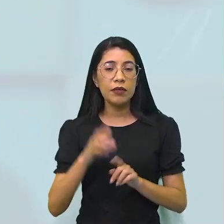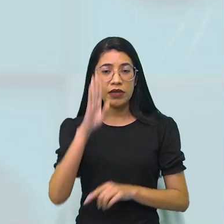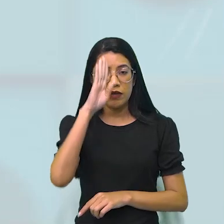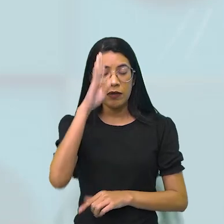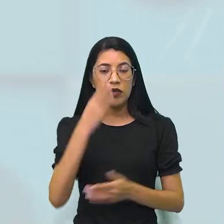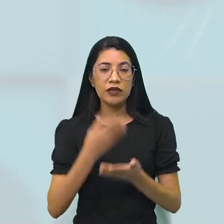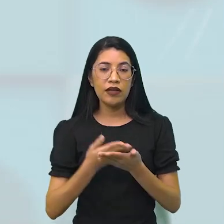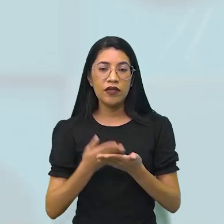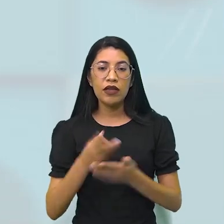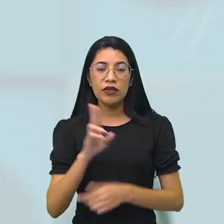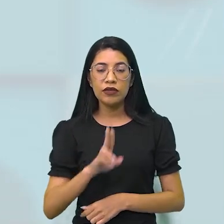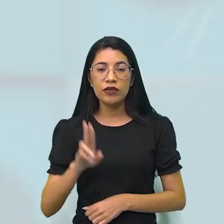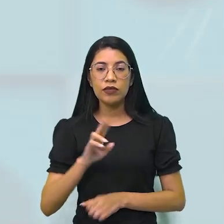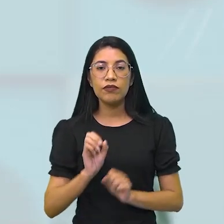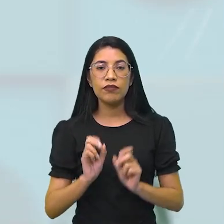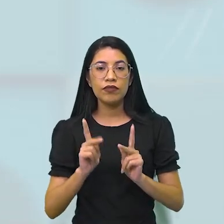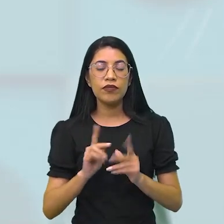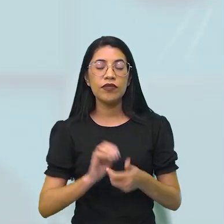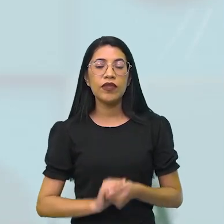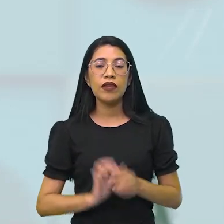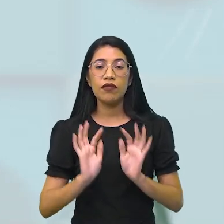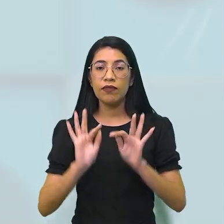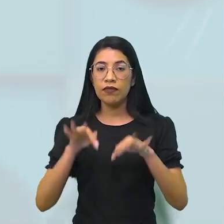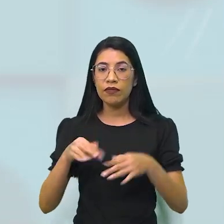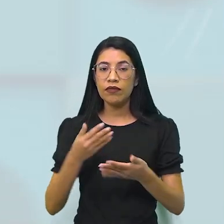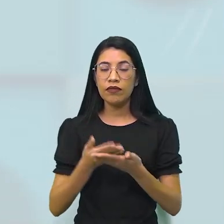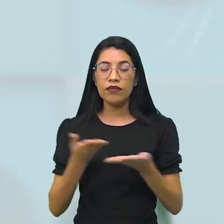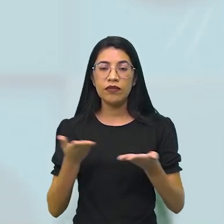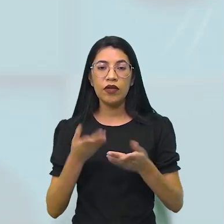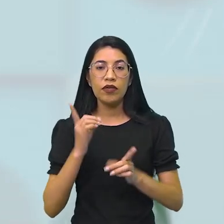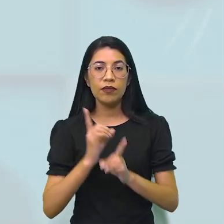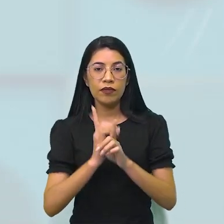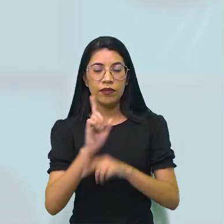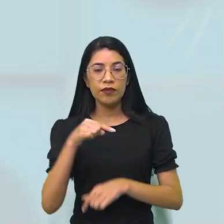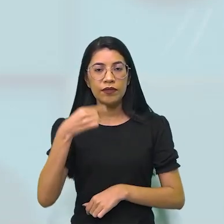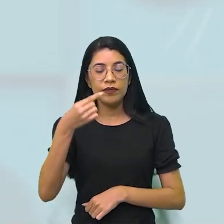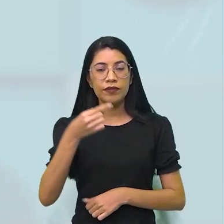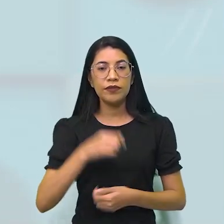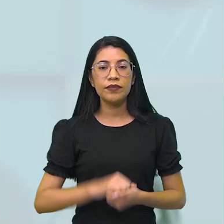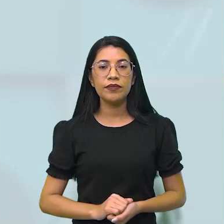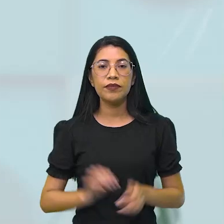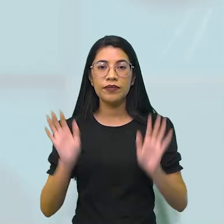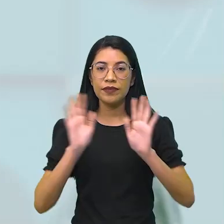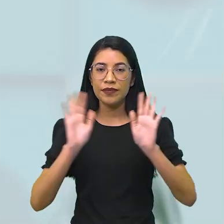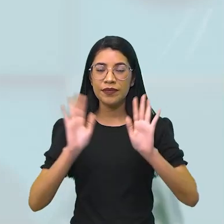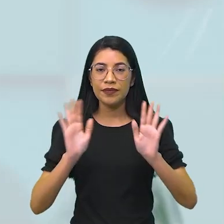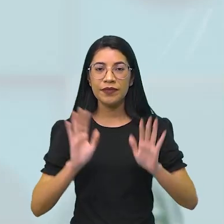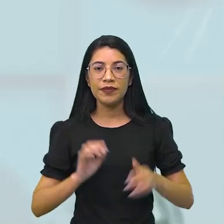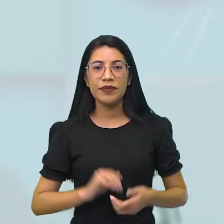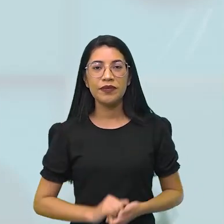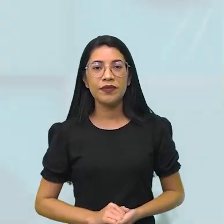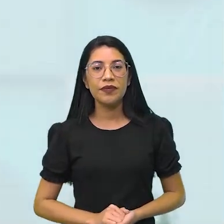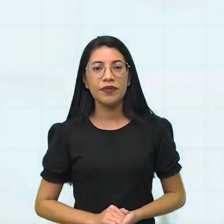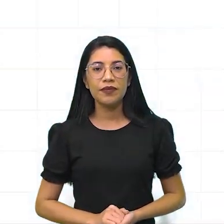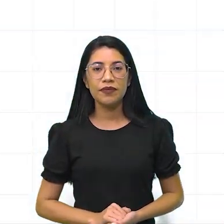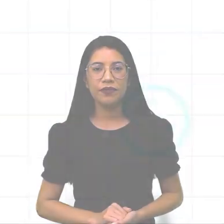bastante eles. Certo, gente? Então a gente fica por aqui e até a próxima. Tchau, tchau!